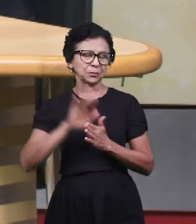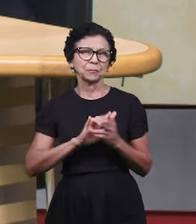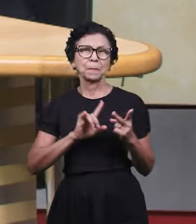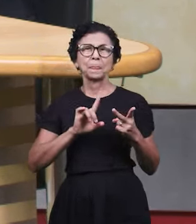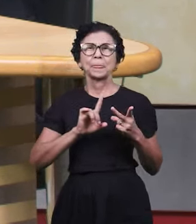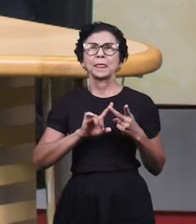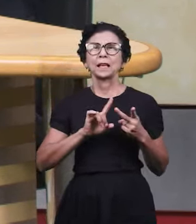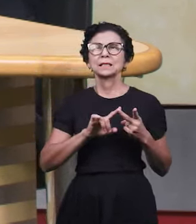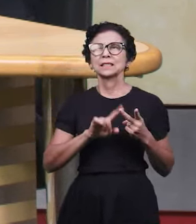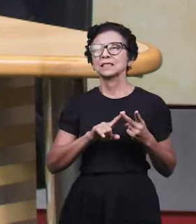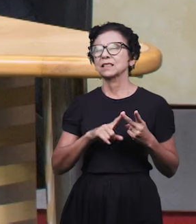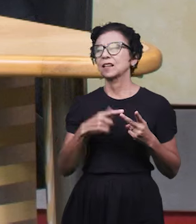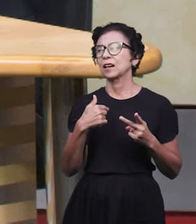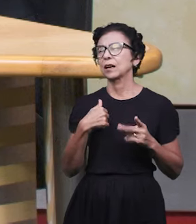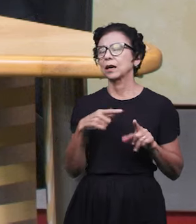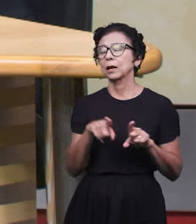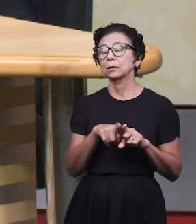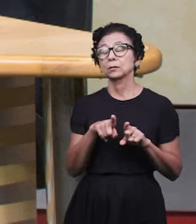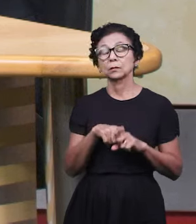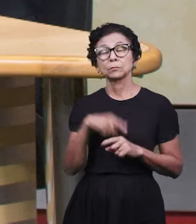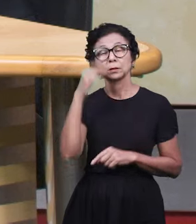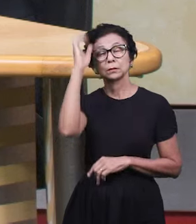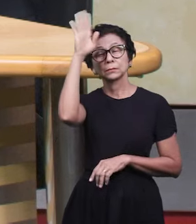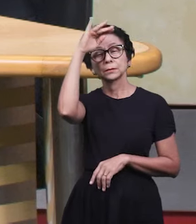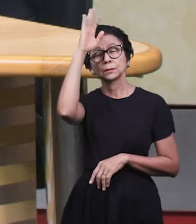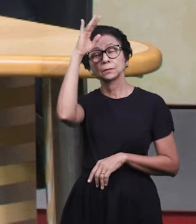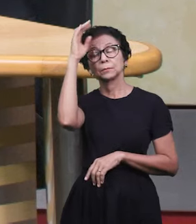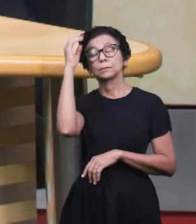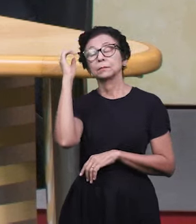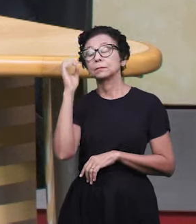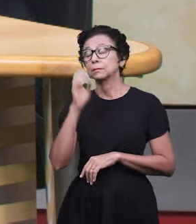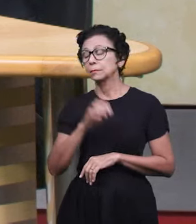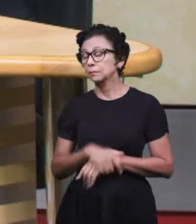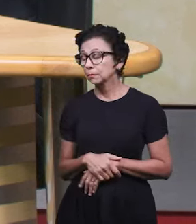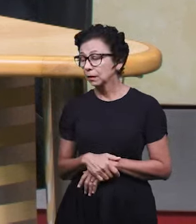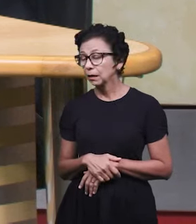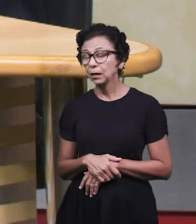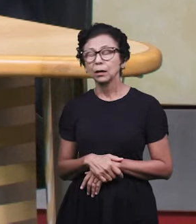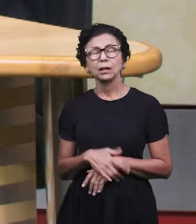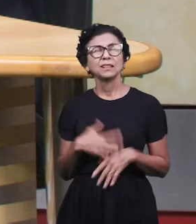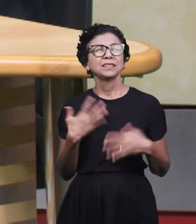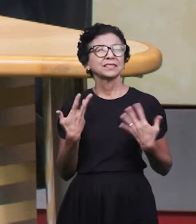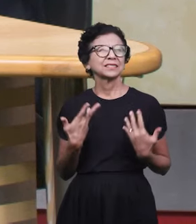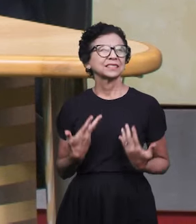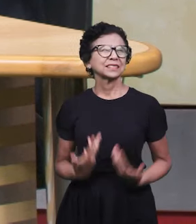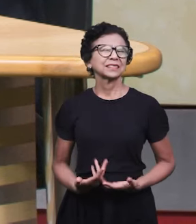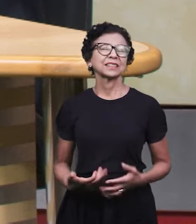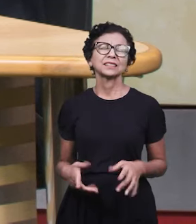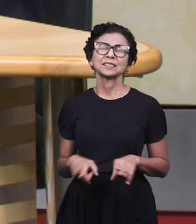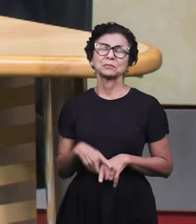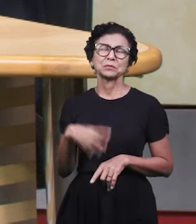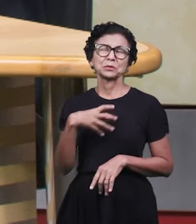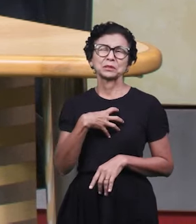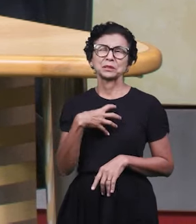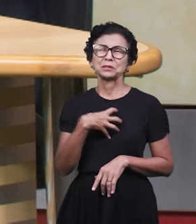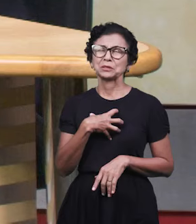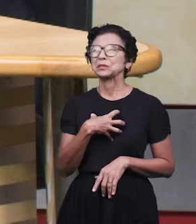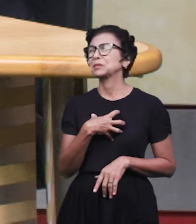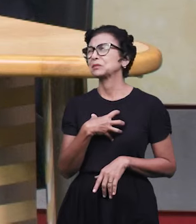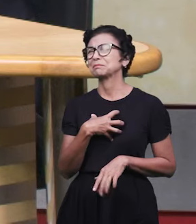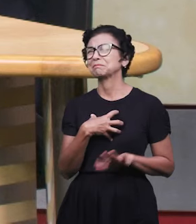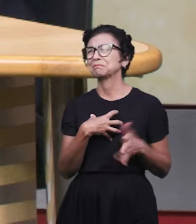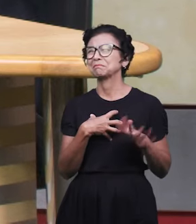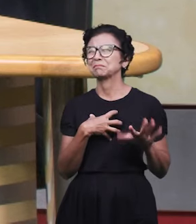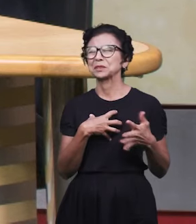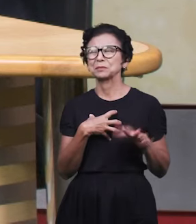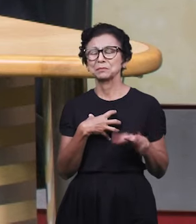outra disse, menina, eu também passei mal esses dias todos, hoje não estou passando bem, não estou me sentindo bem,